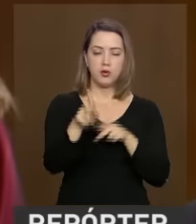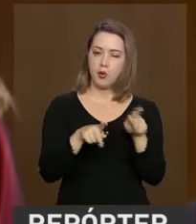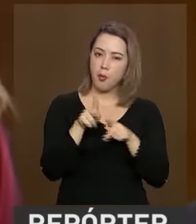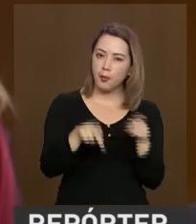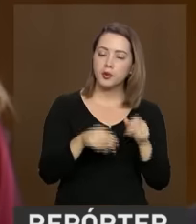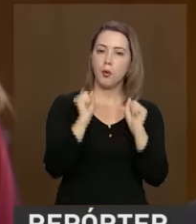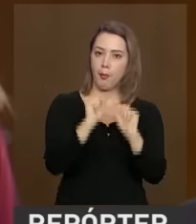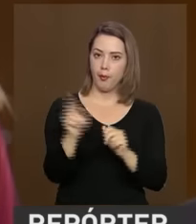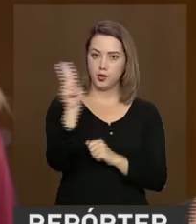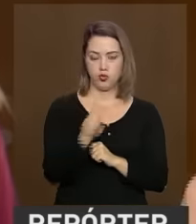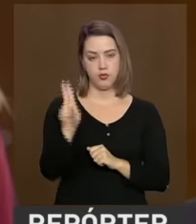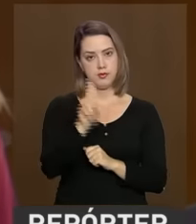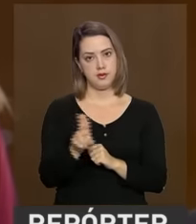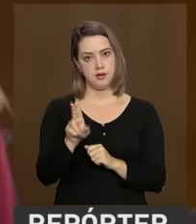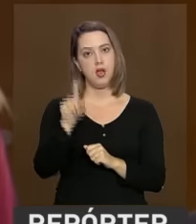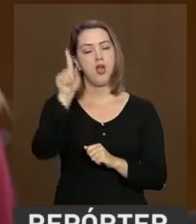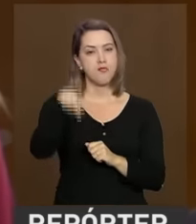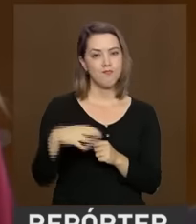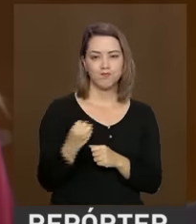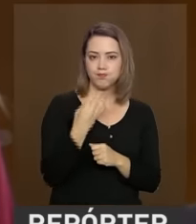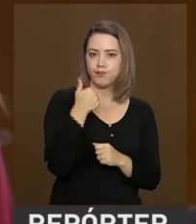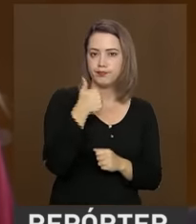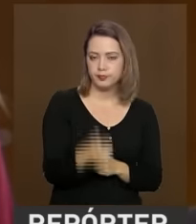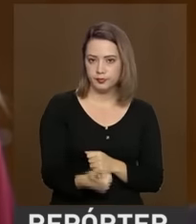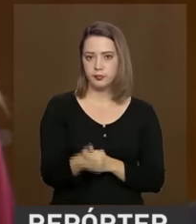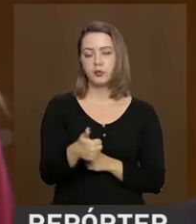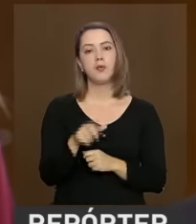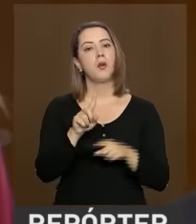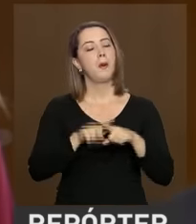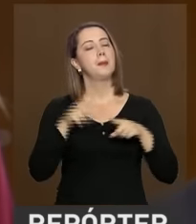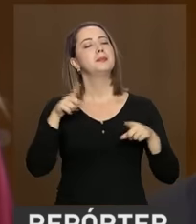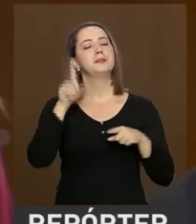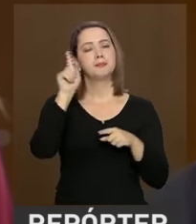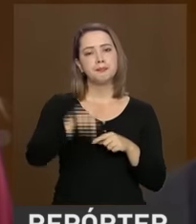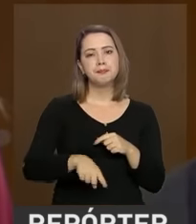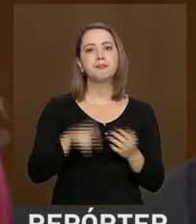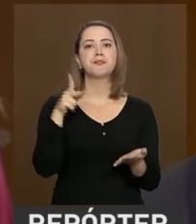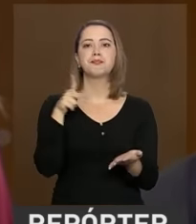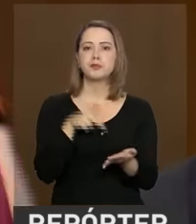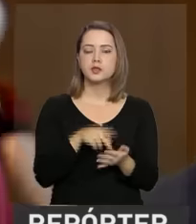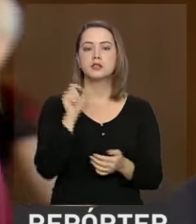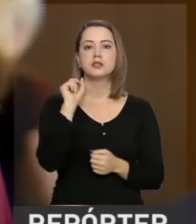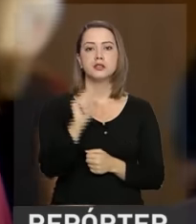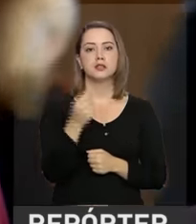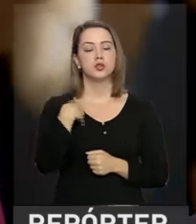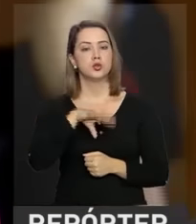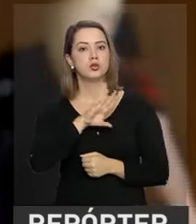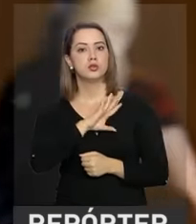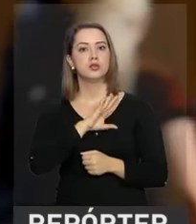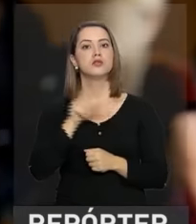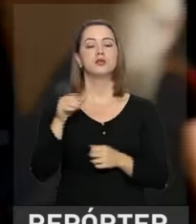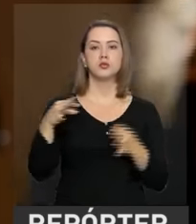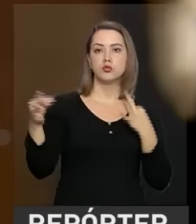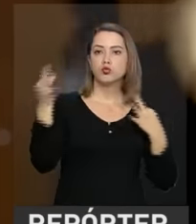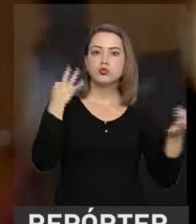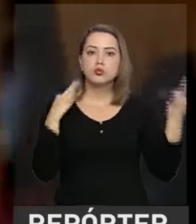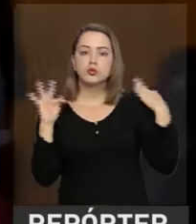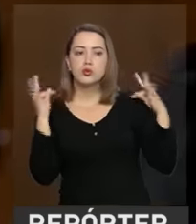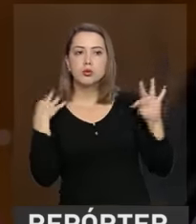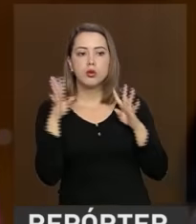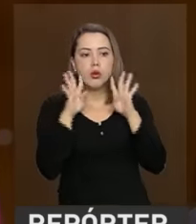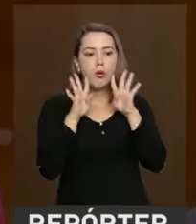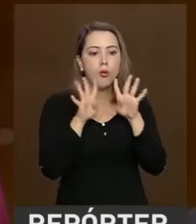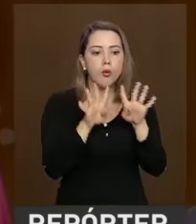população depois, que é uma grande herança, mas seguramente nós vamos aumentar em muito o nosso potencial turístico. Por quê?